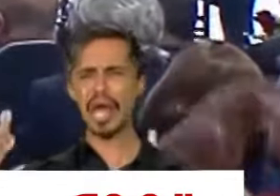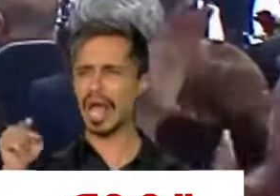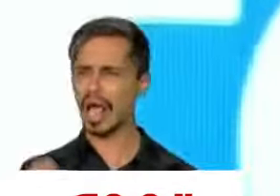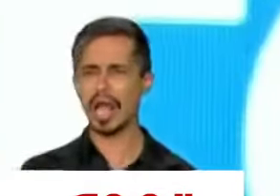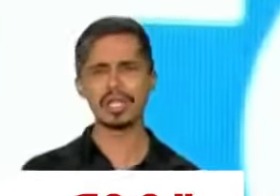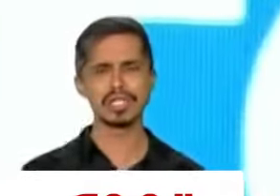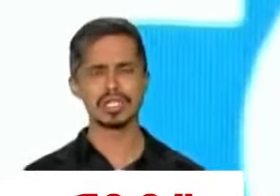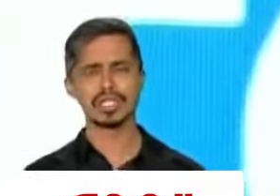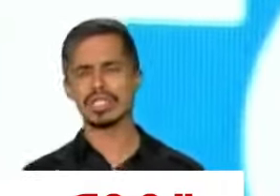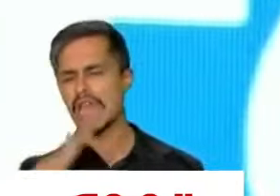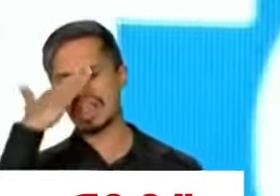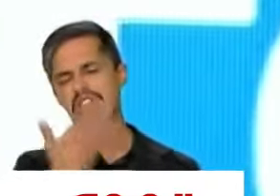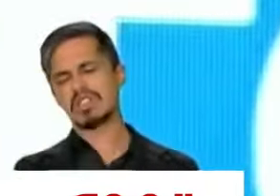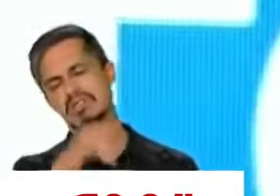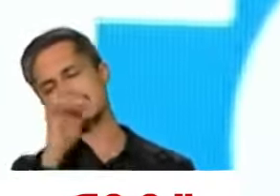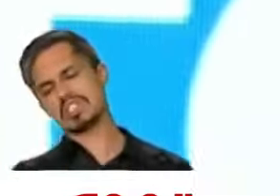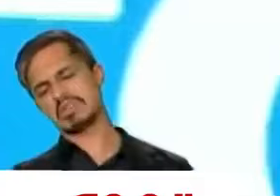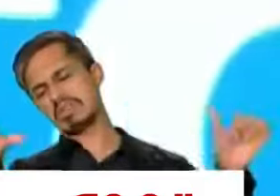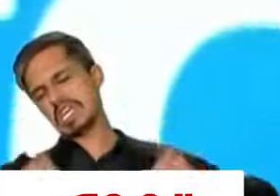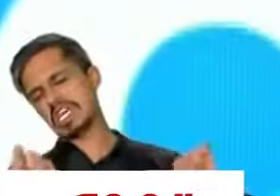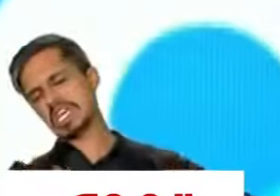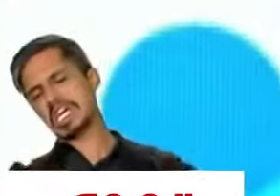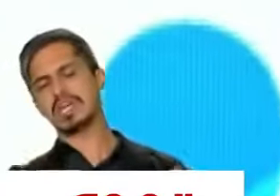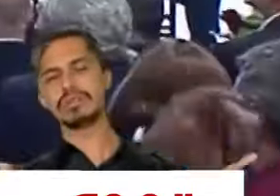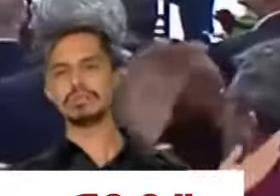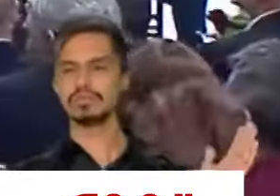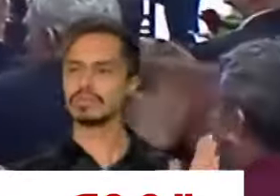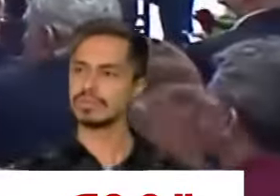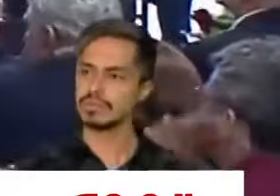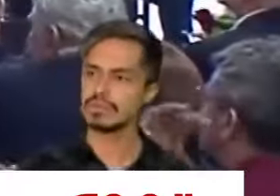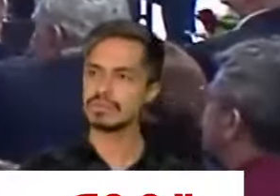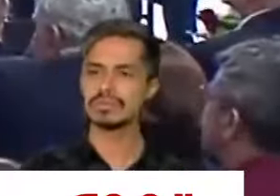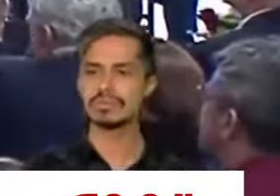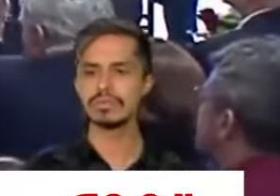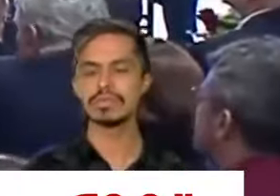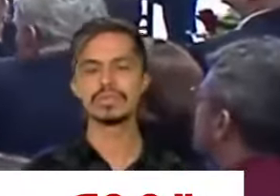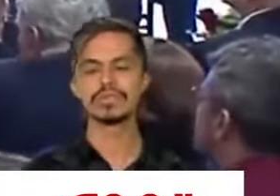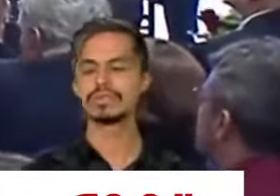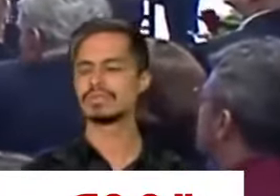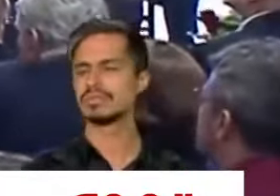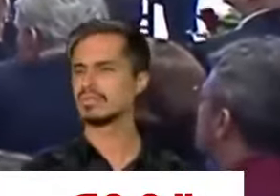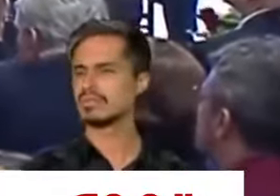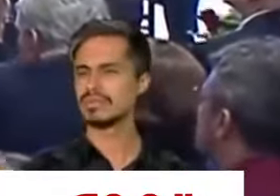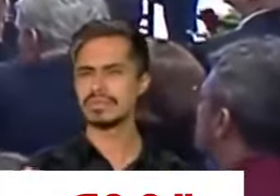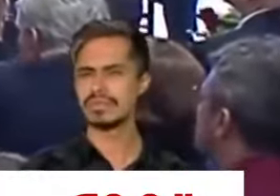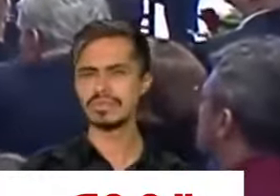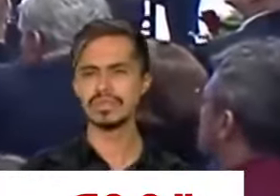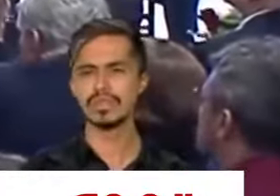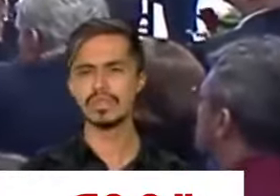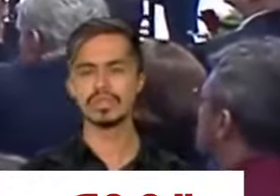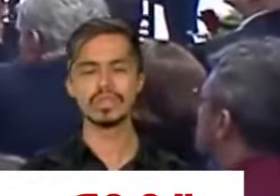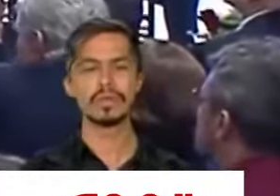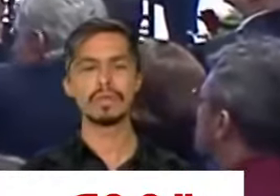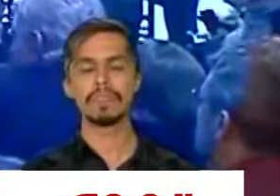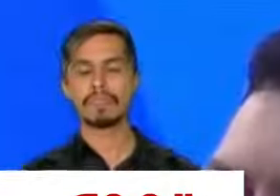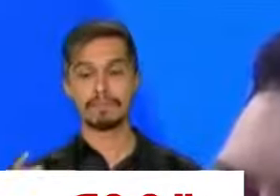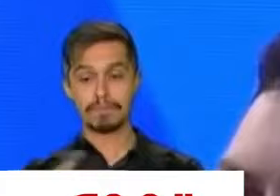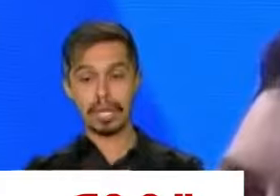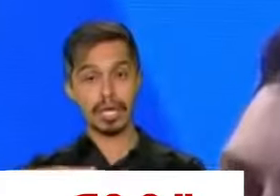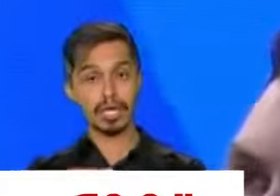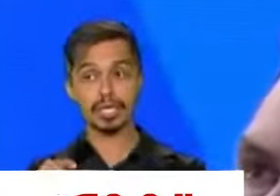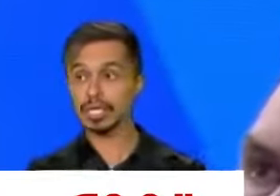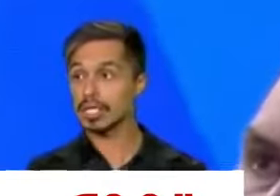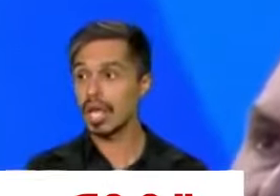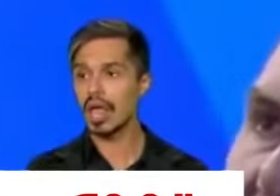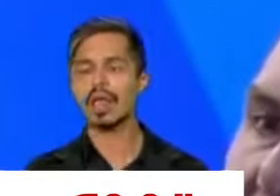país, que não aposta nesse país. Eu duvido que tenha algum país que os empresários sejam